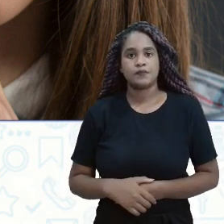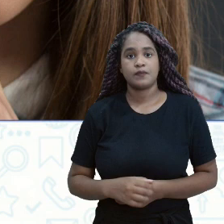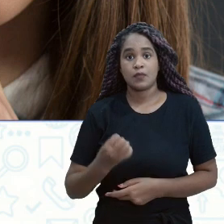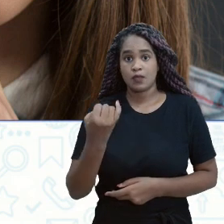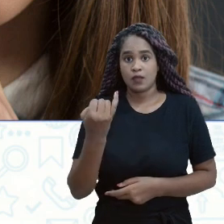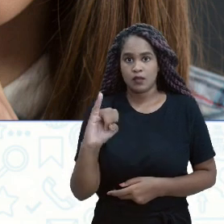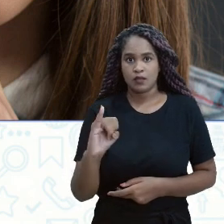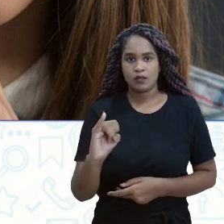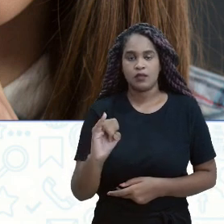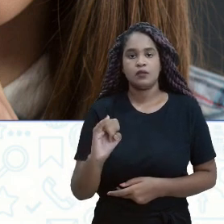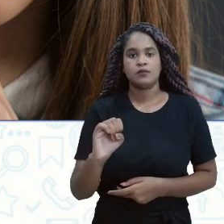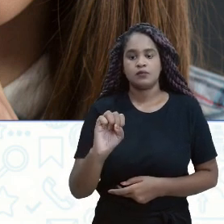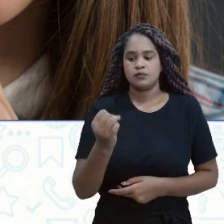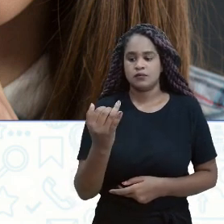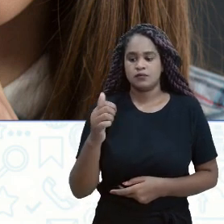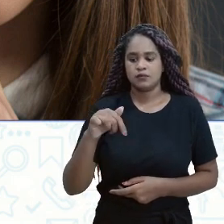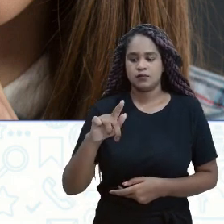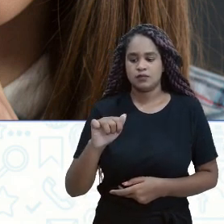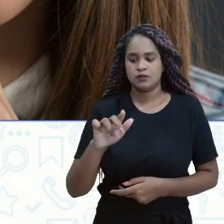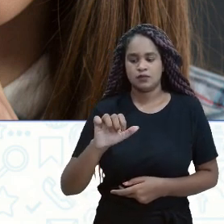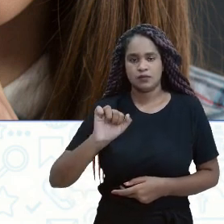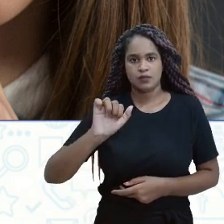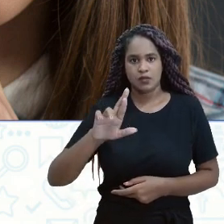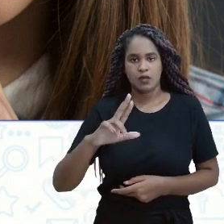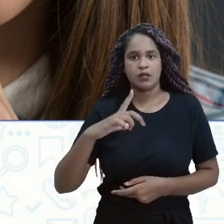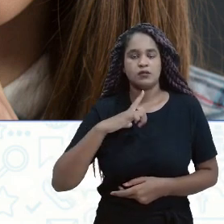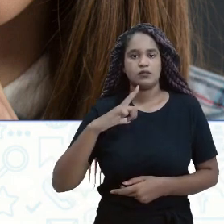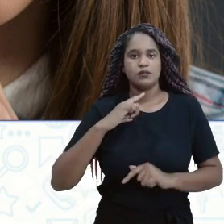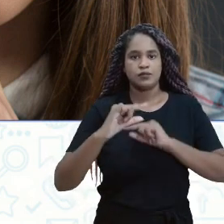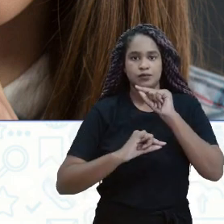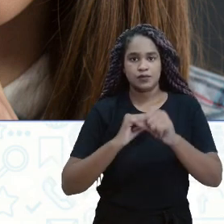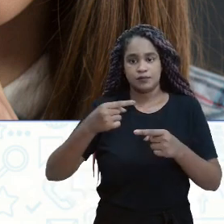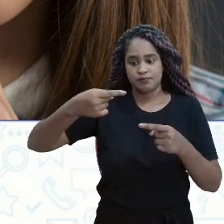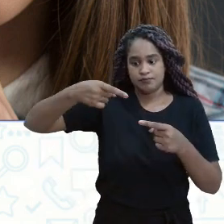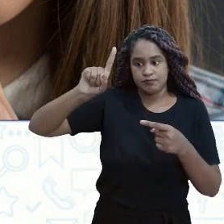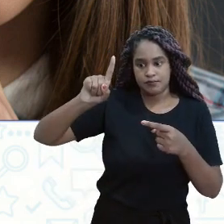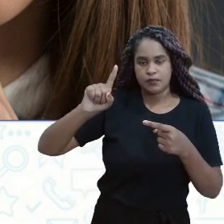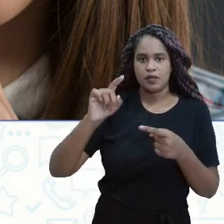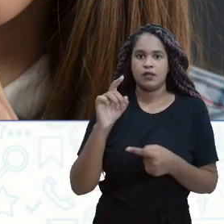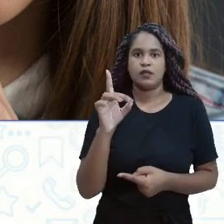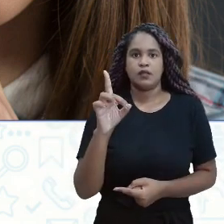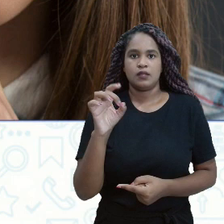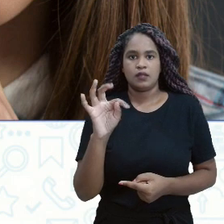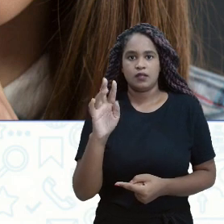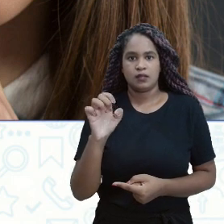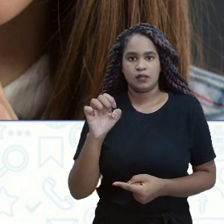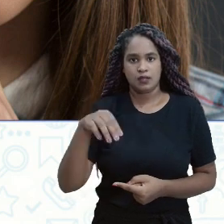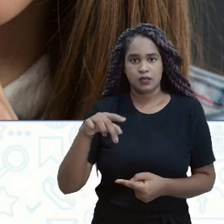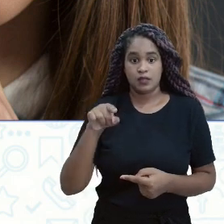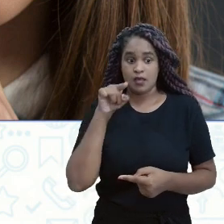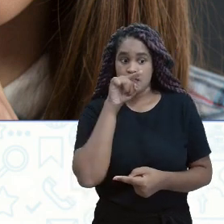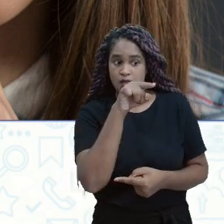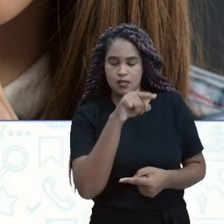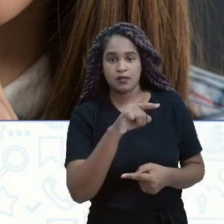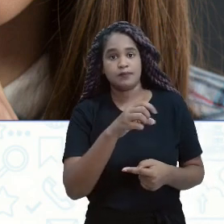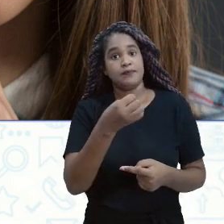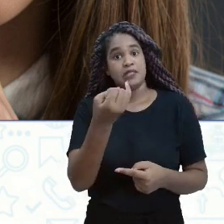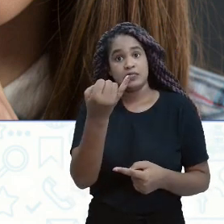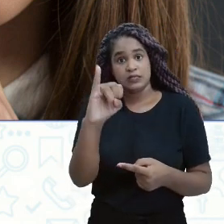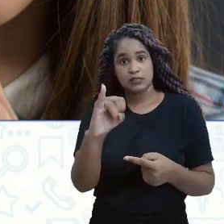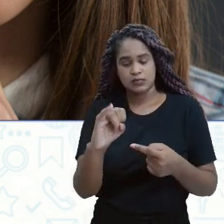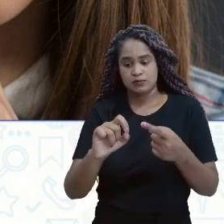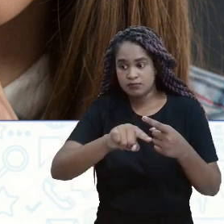singular, ele tem o acento agudo, ele detém o segredo, e no plural, ele mantém